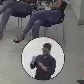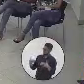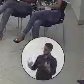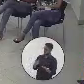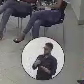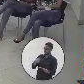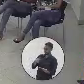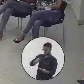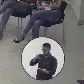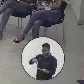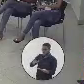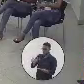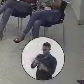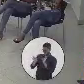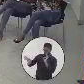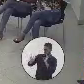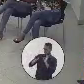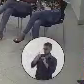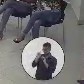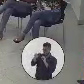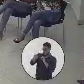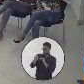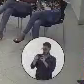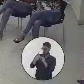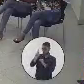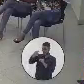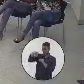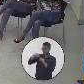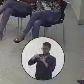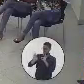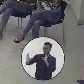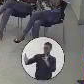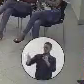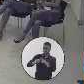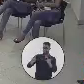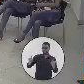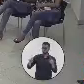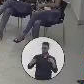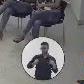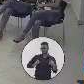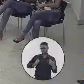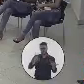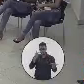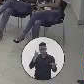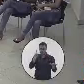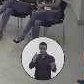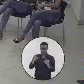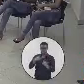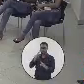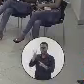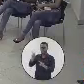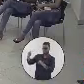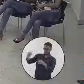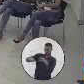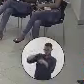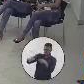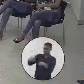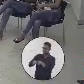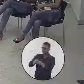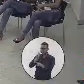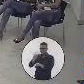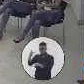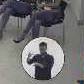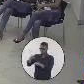Pois bem, estou aqui a 1.000 quilômetros de distância, cerca de 1.000 quilômetros, em São Paulo, mas acompanhando o debate,